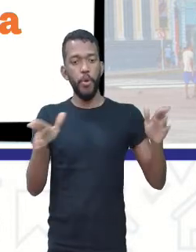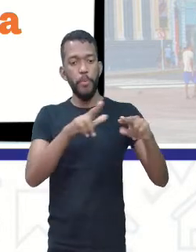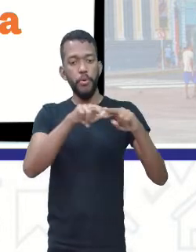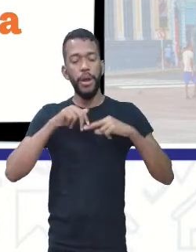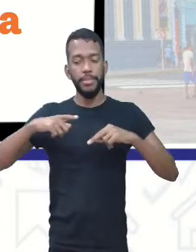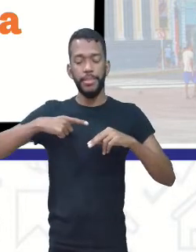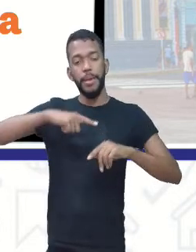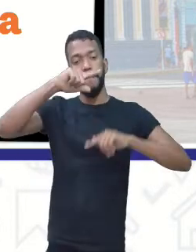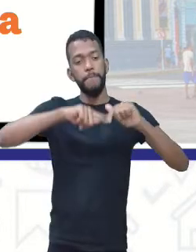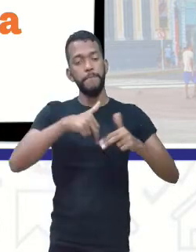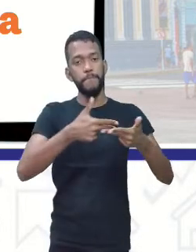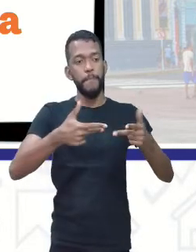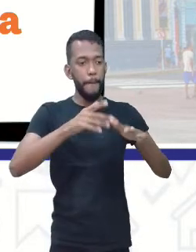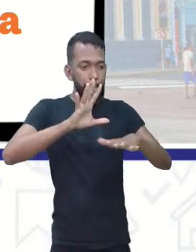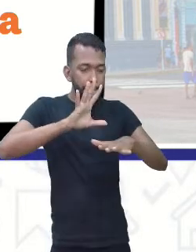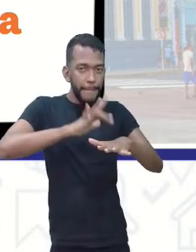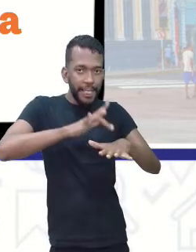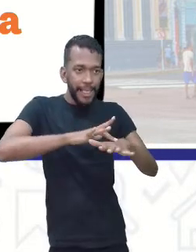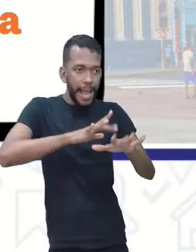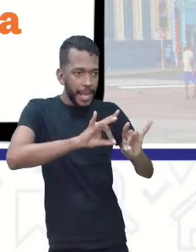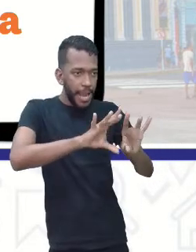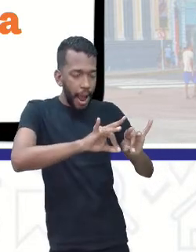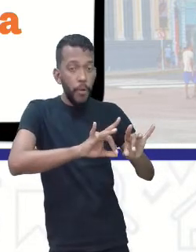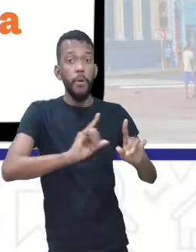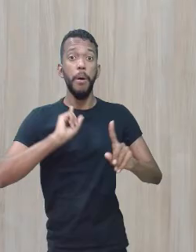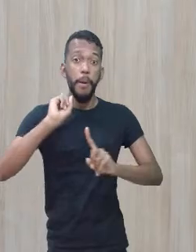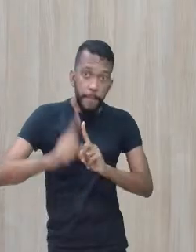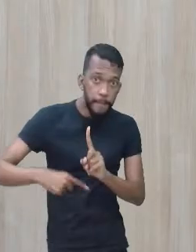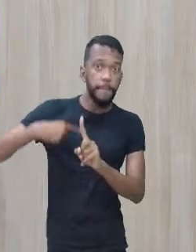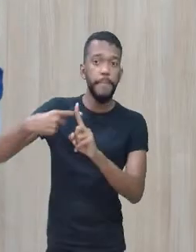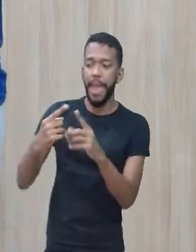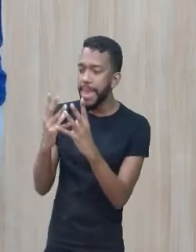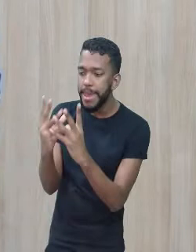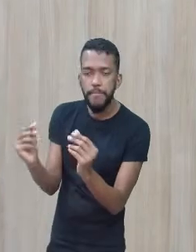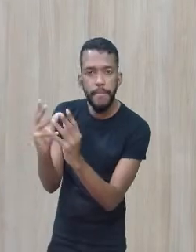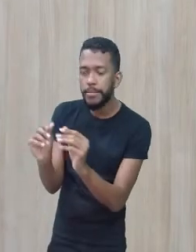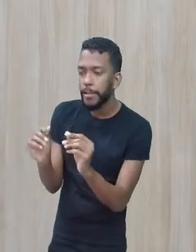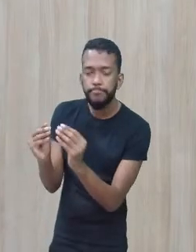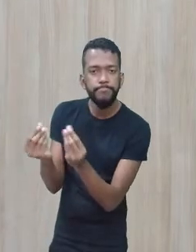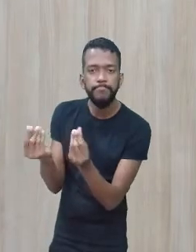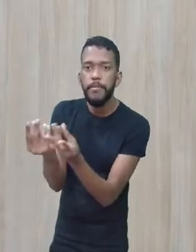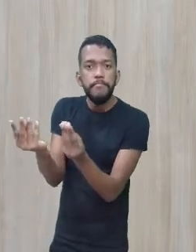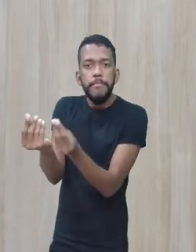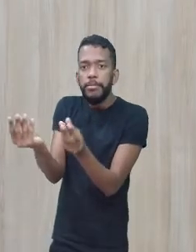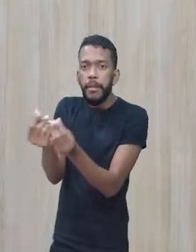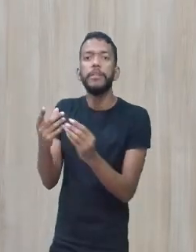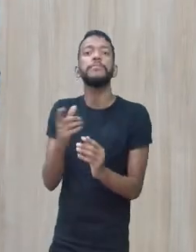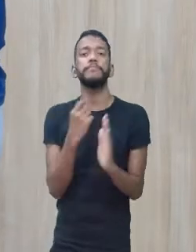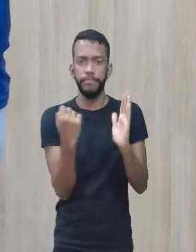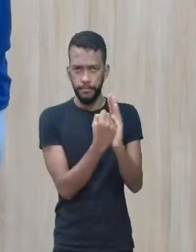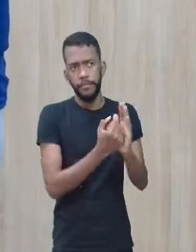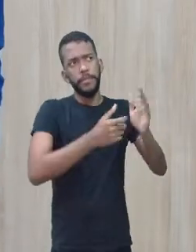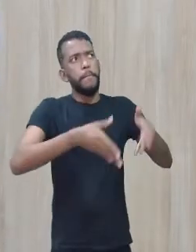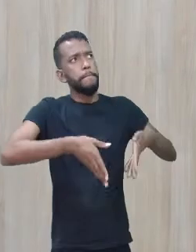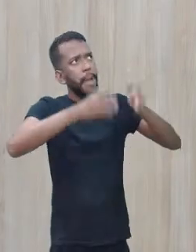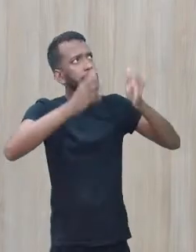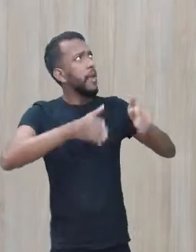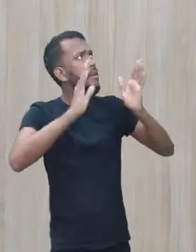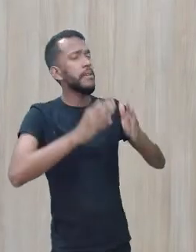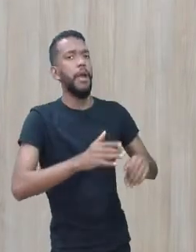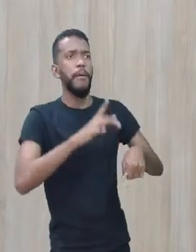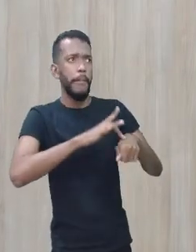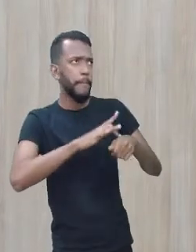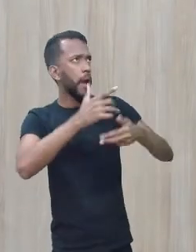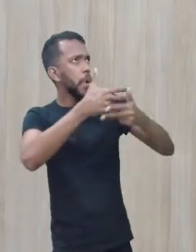natureza material e imaterial. Então, nós falamos, né, sobre os patrimônios materiais e imateriais na